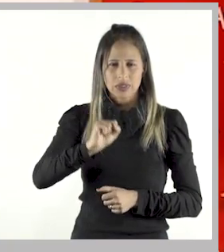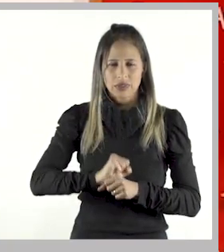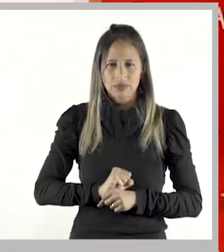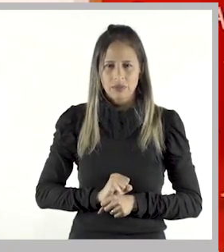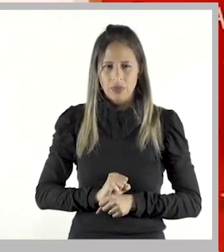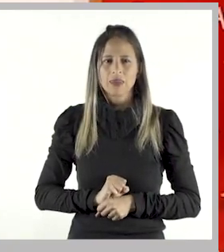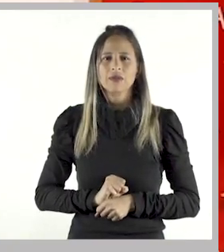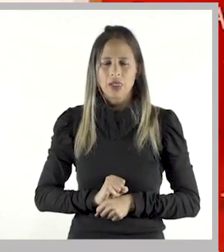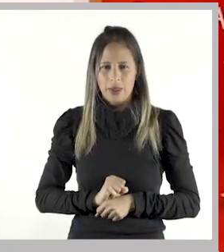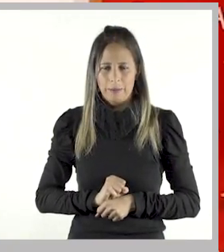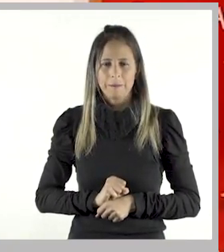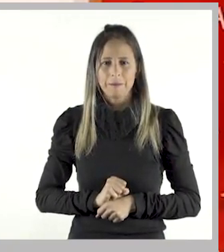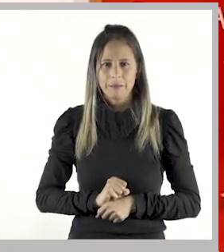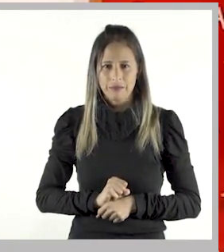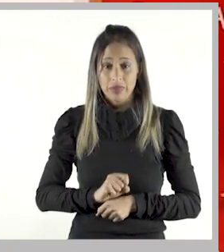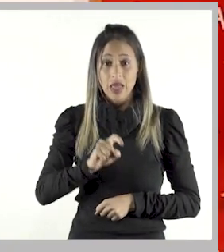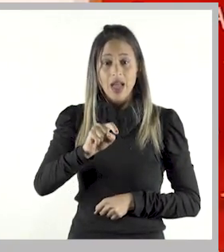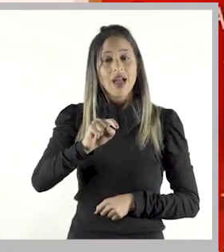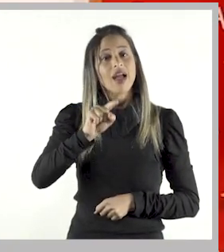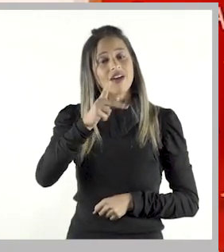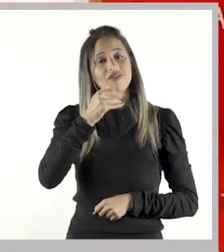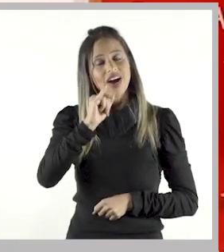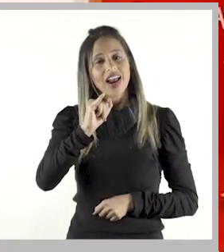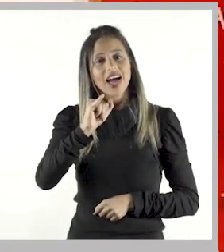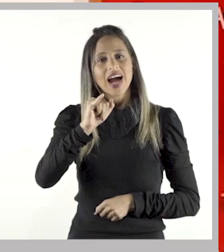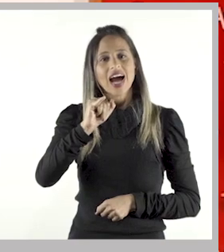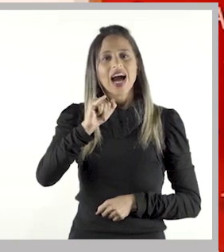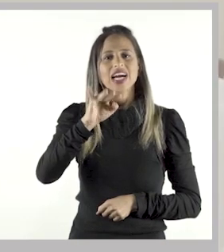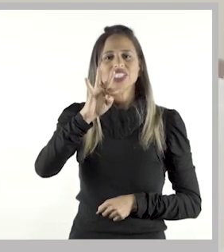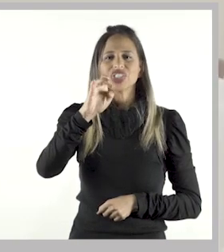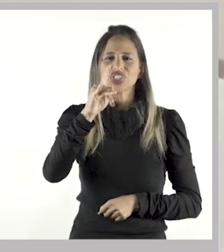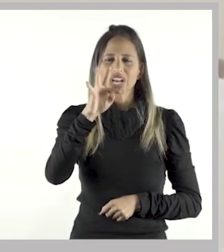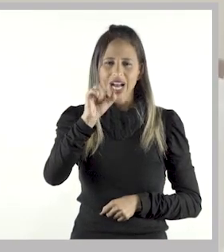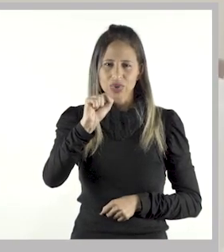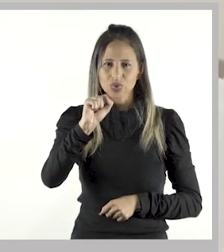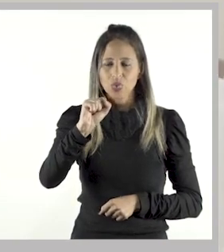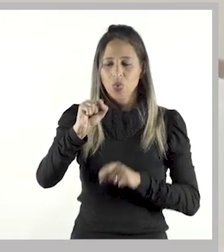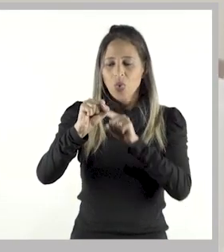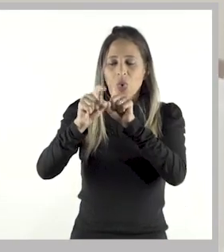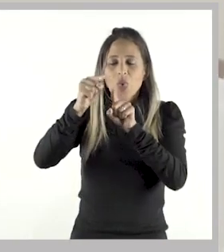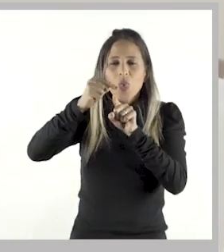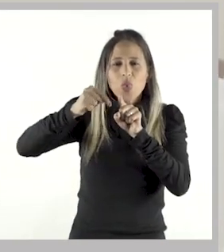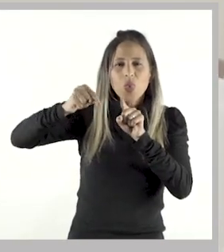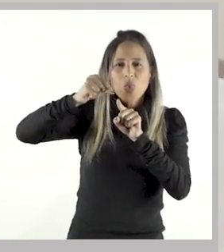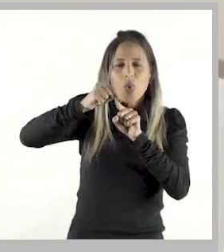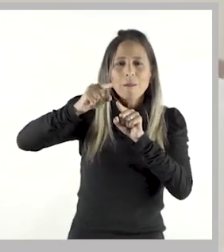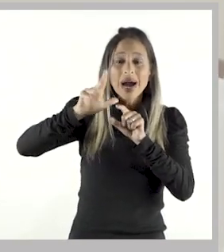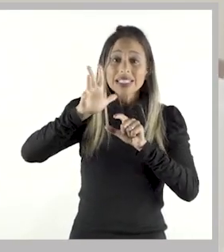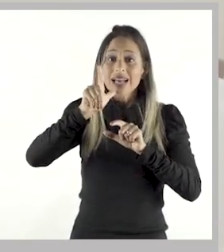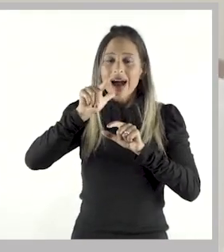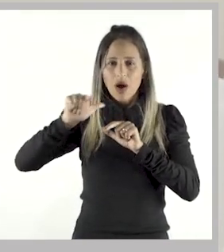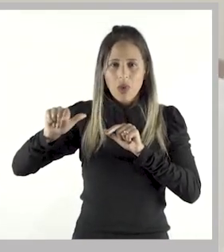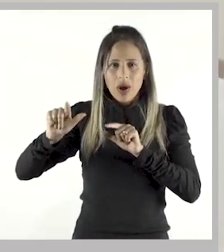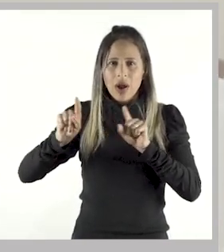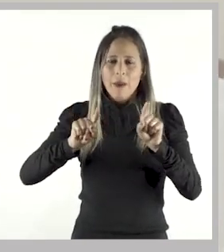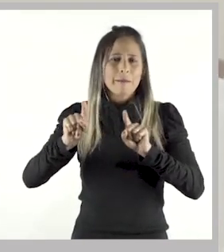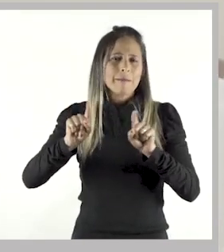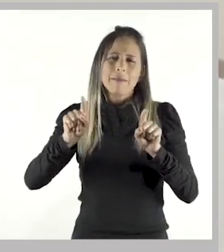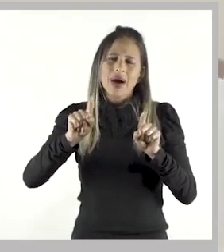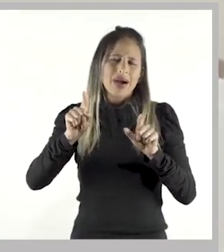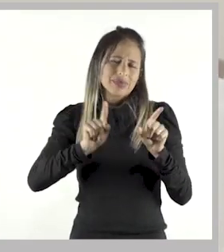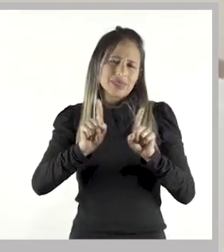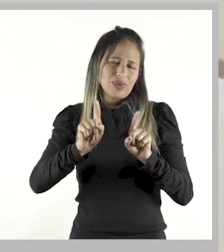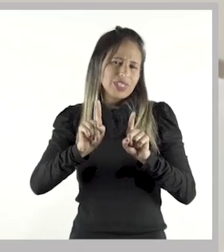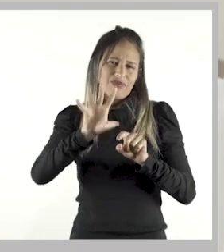Reza a lenda que os pincéis chatos são para tintas densas e os redondos para as mais aguadas. Mas nenhuma polícia do pincel vai te pegar se você fizer